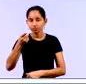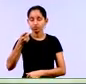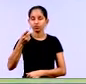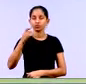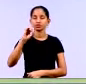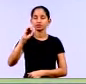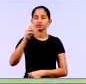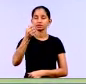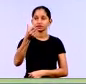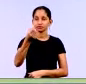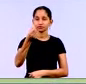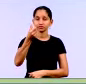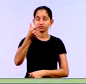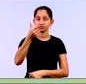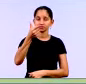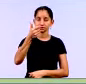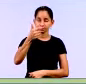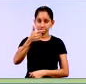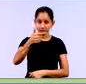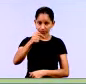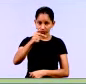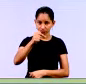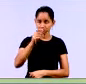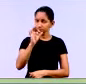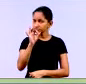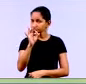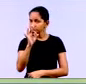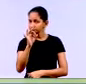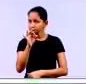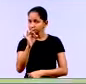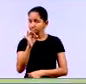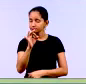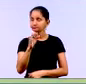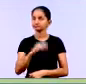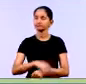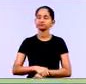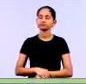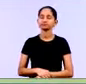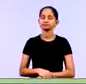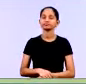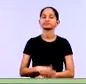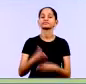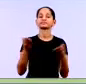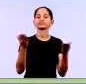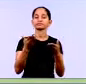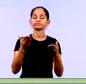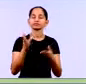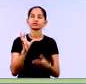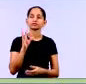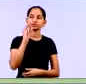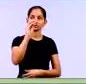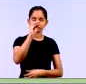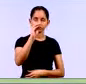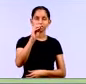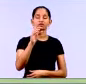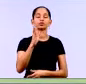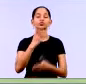1.067. Deixa eu ver aqui. Ó, 1.067, ó. Então, vou botar aqui, ó.